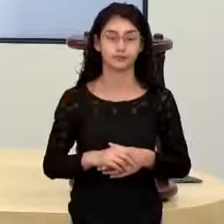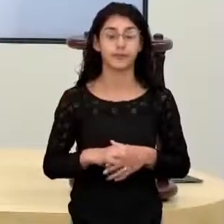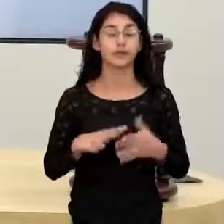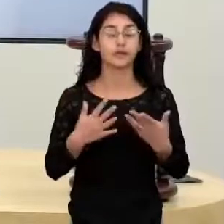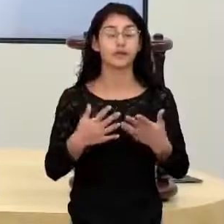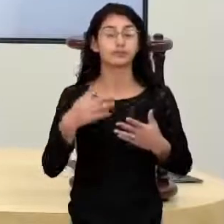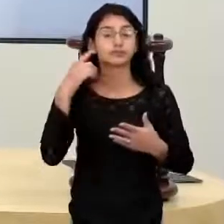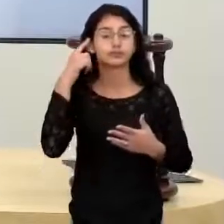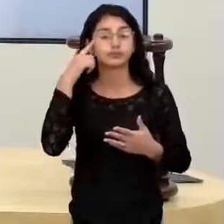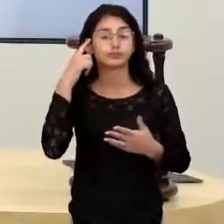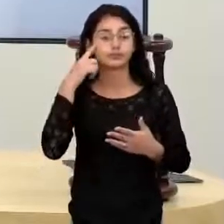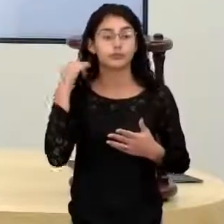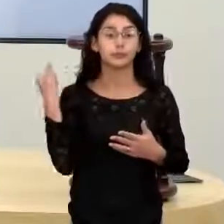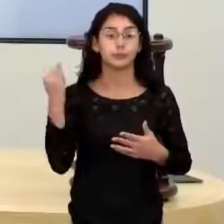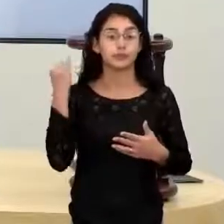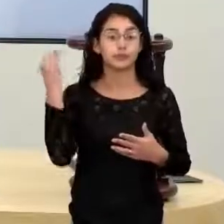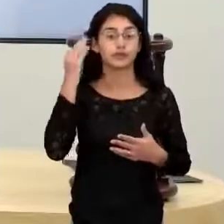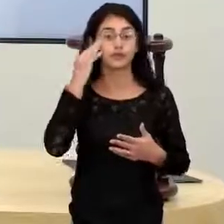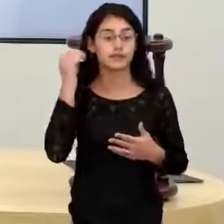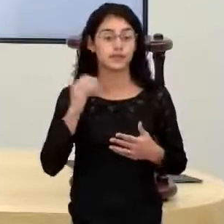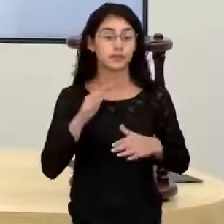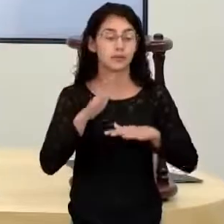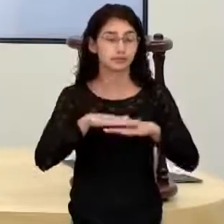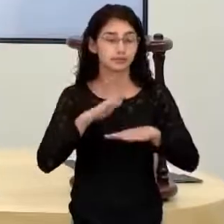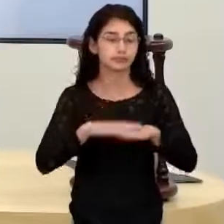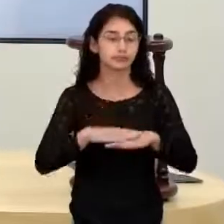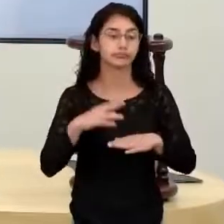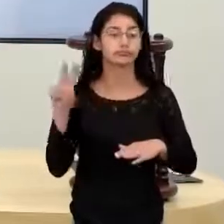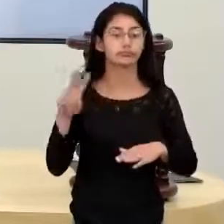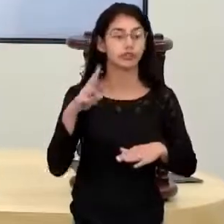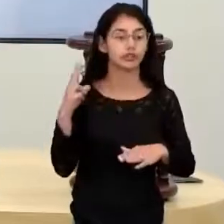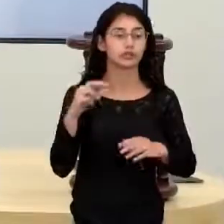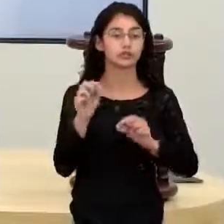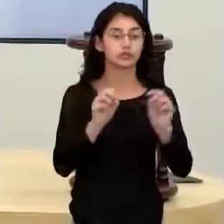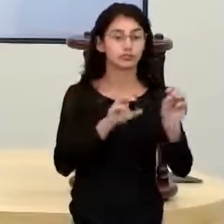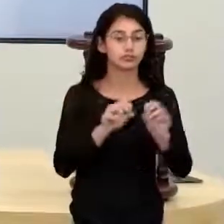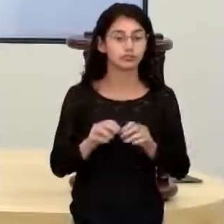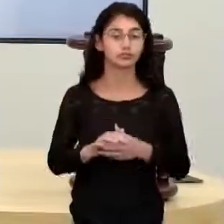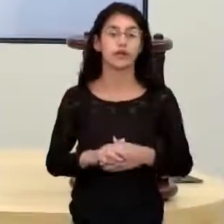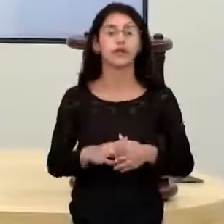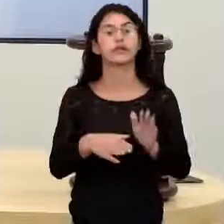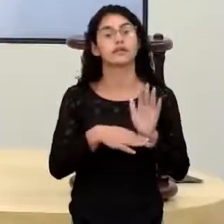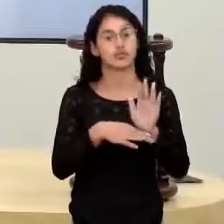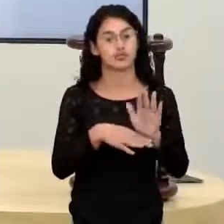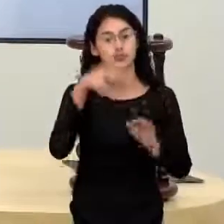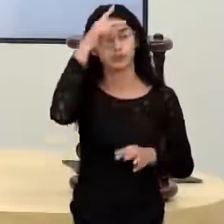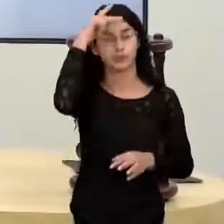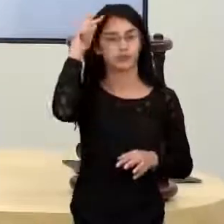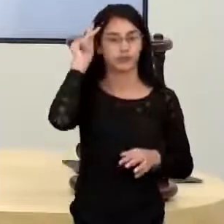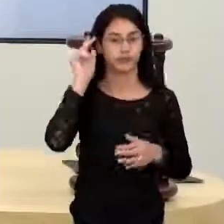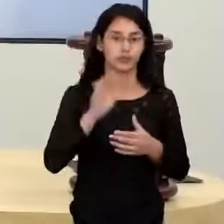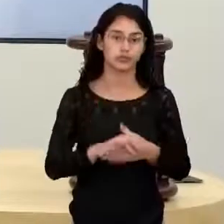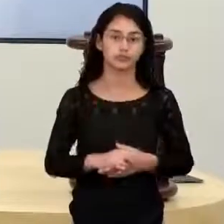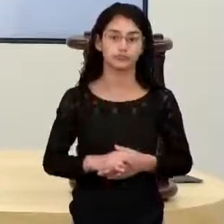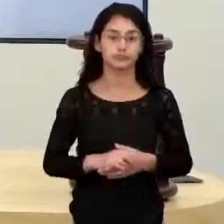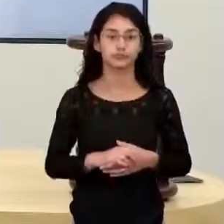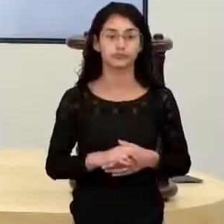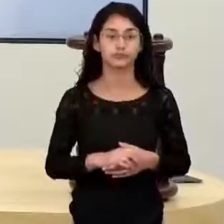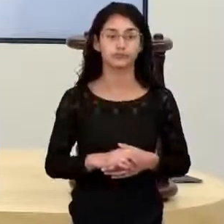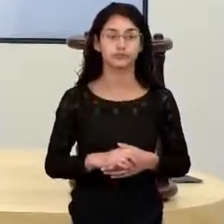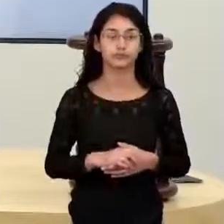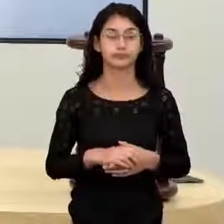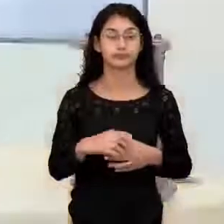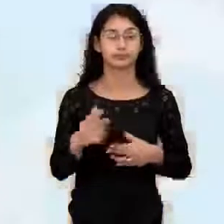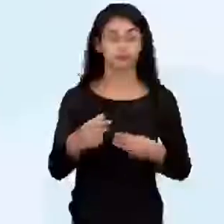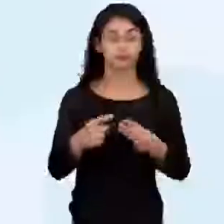como é importante a gente saber, né, quem são os vereadores, o que eles fazem. Eles ajudam o prefeito. Vamos para o